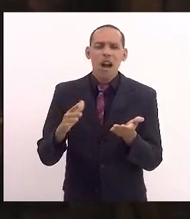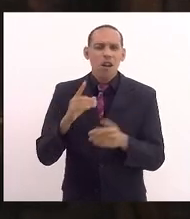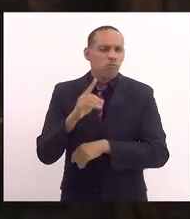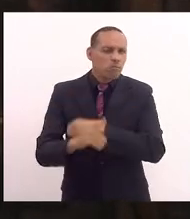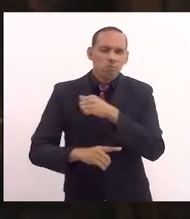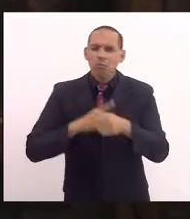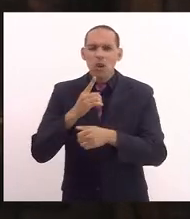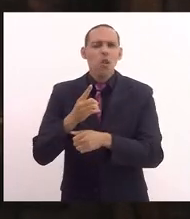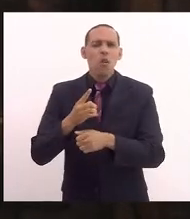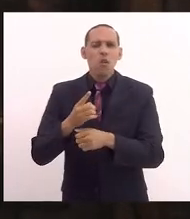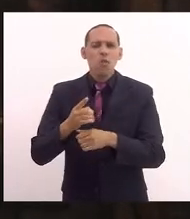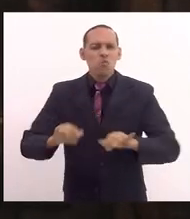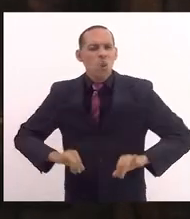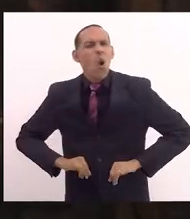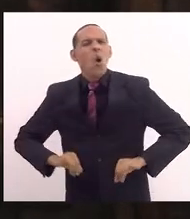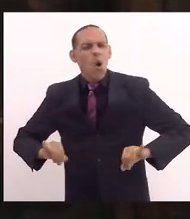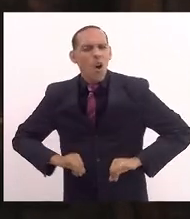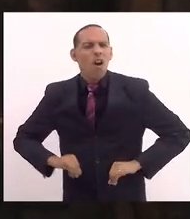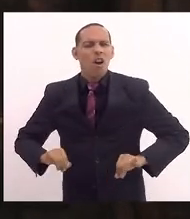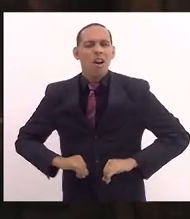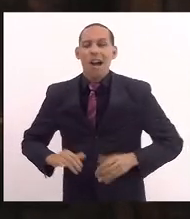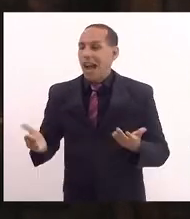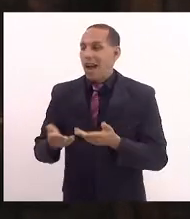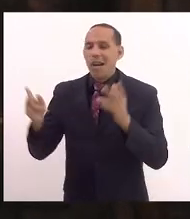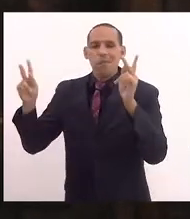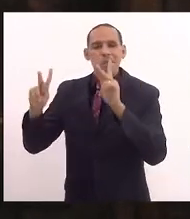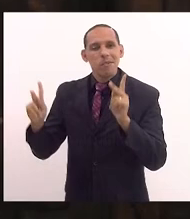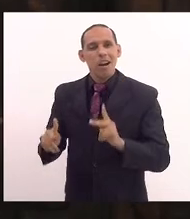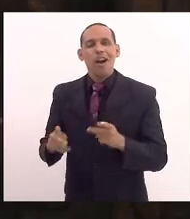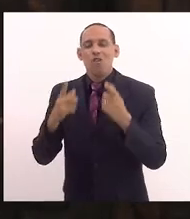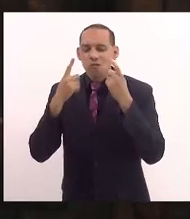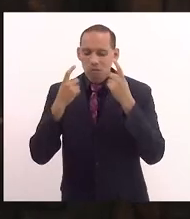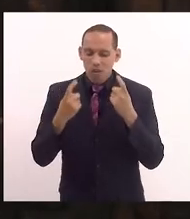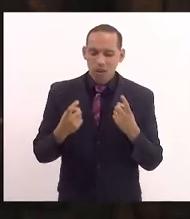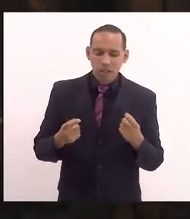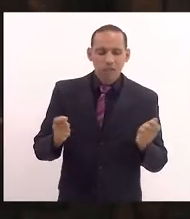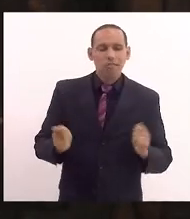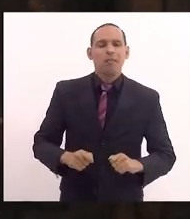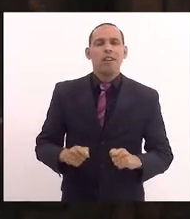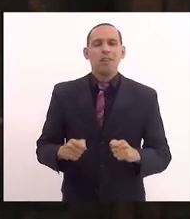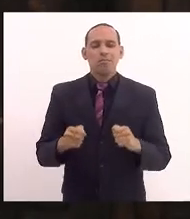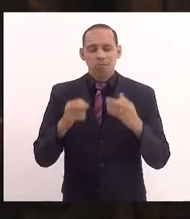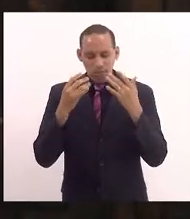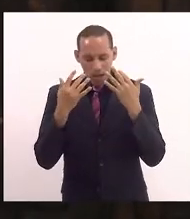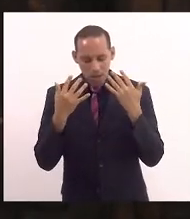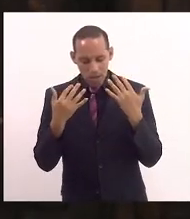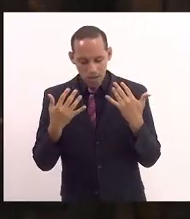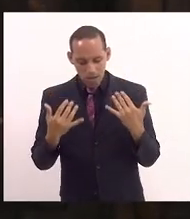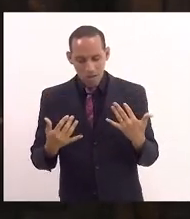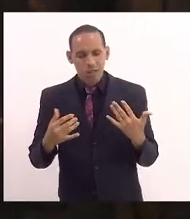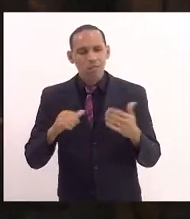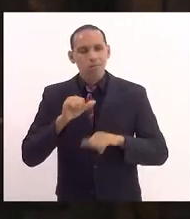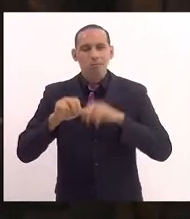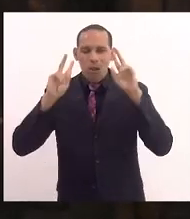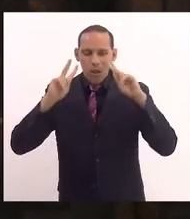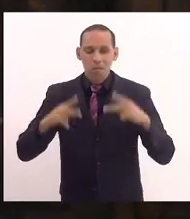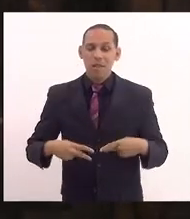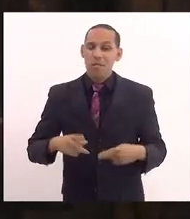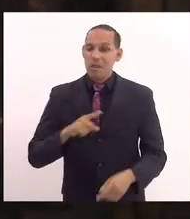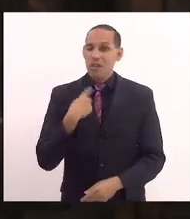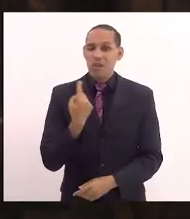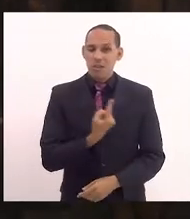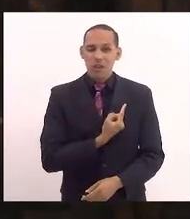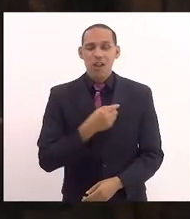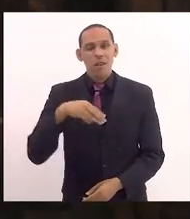essa tortura, encontraram paz para chorar, para ser humanos. Aquilo para a gente, Mônica e Júlia